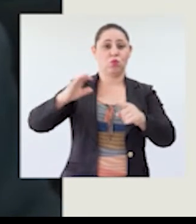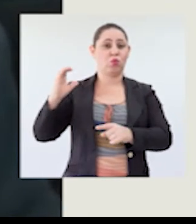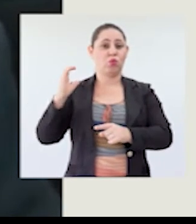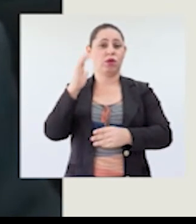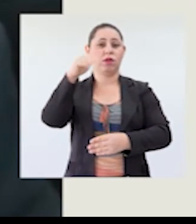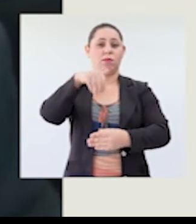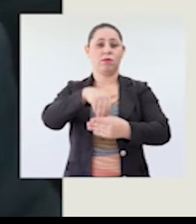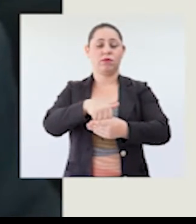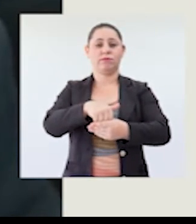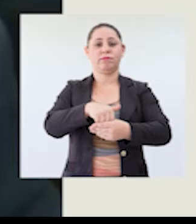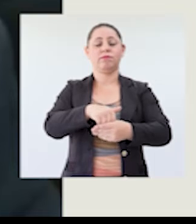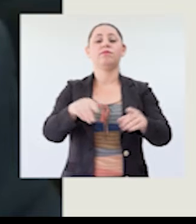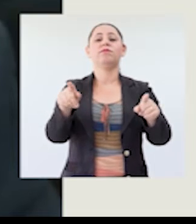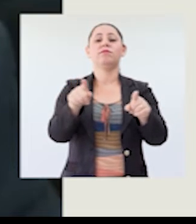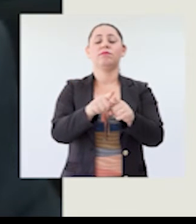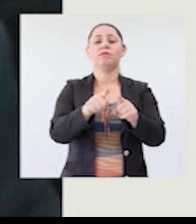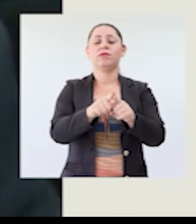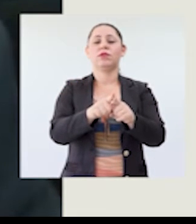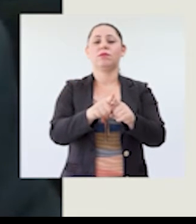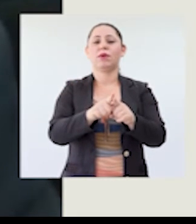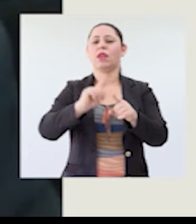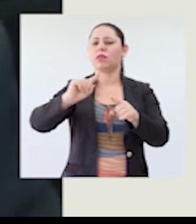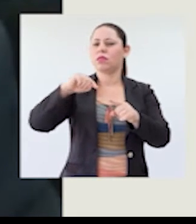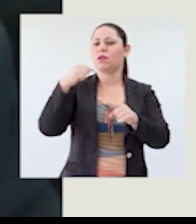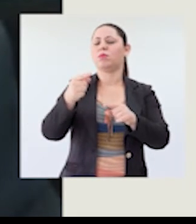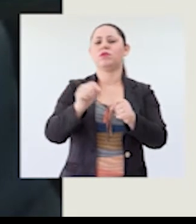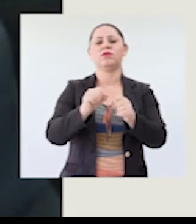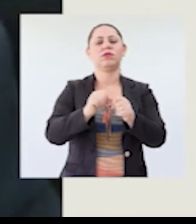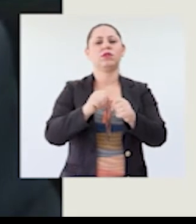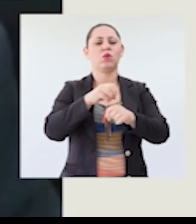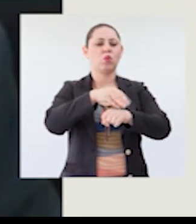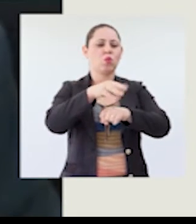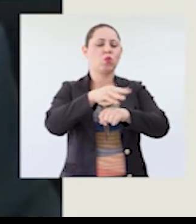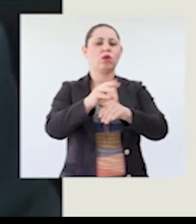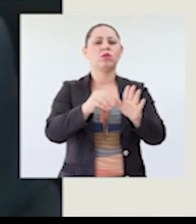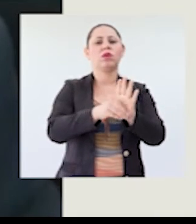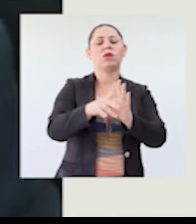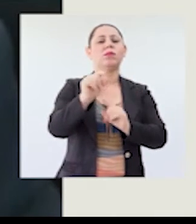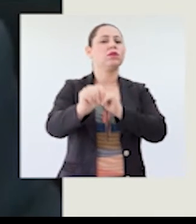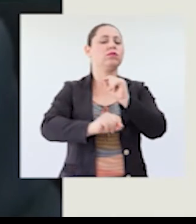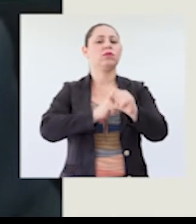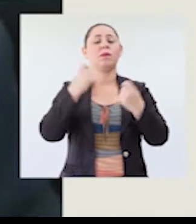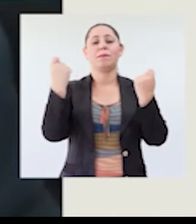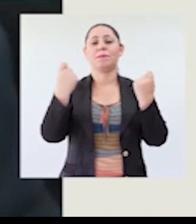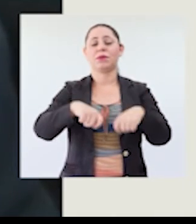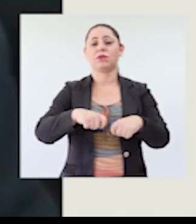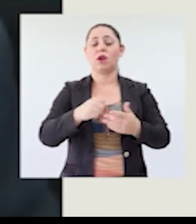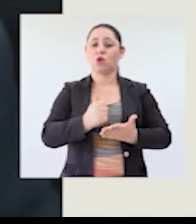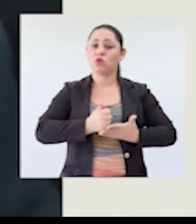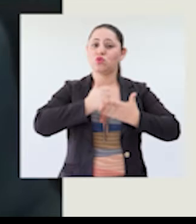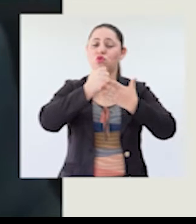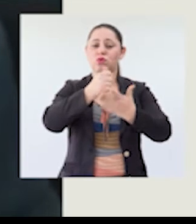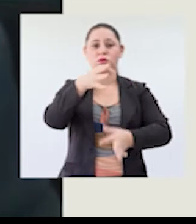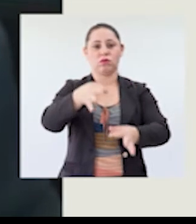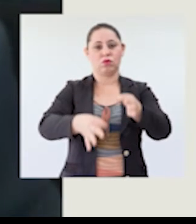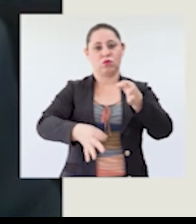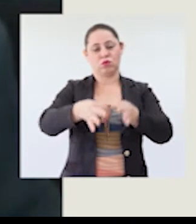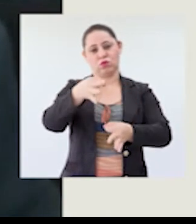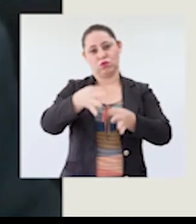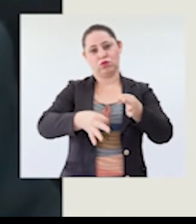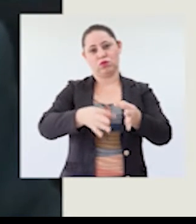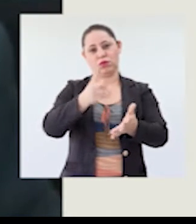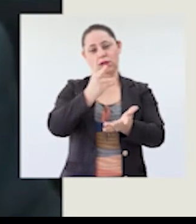a questões eleitorais e posteriormente fazendo os encaminhamentos necessários, sempre auxiliando o